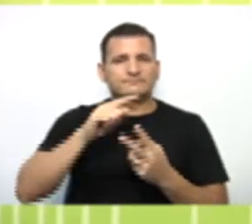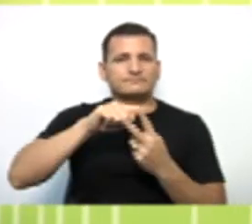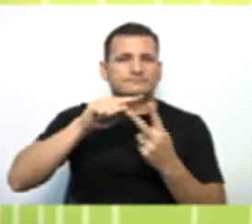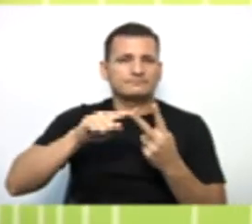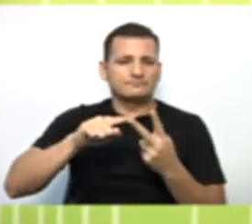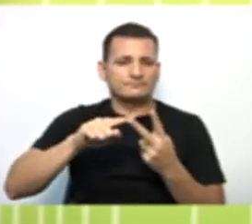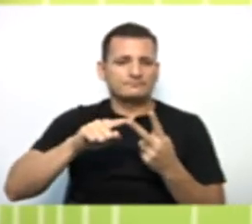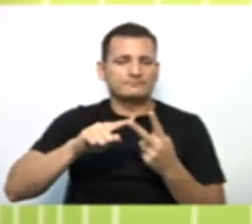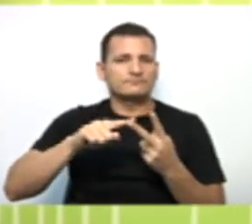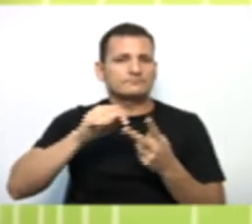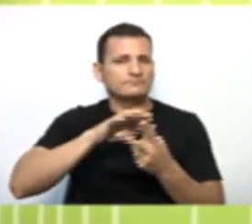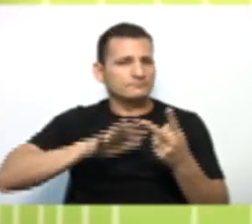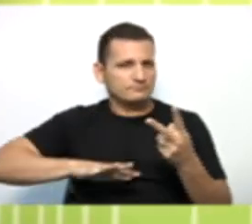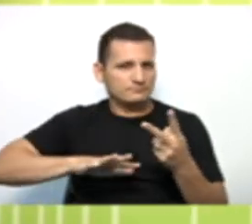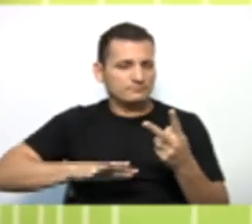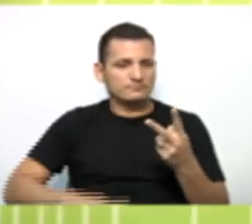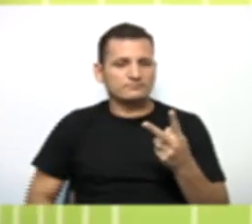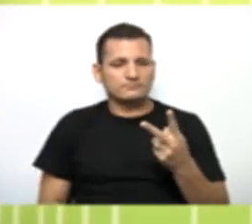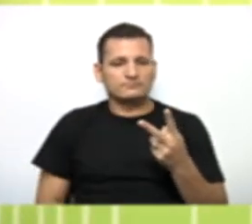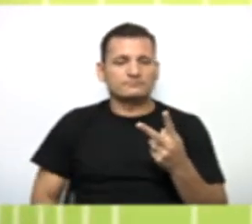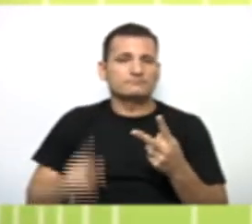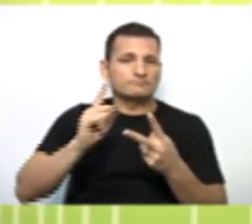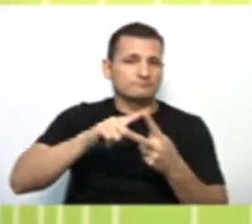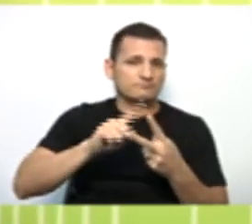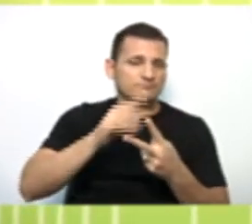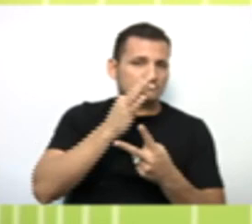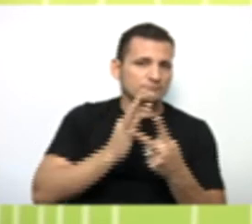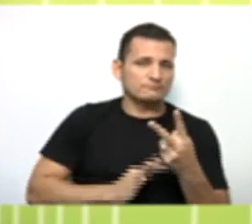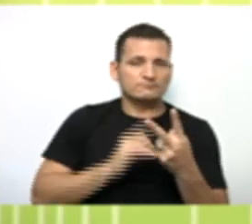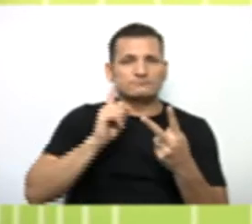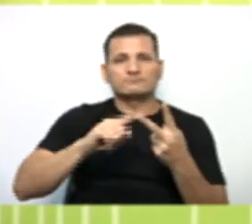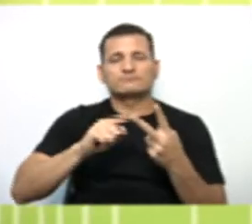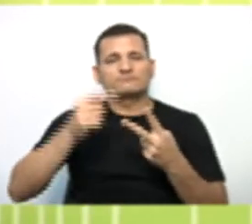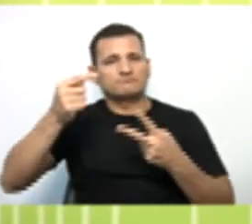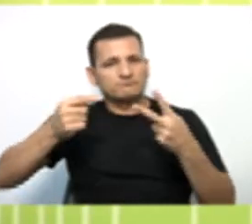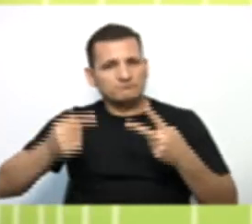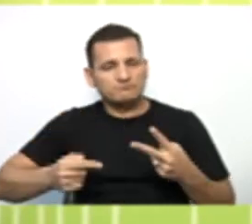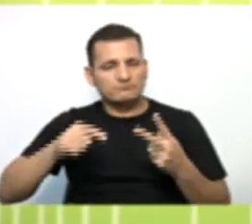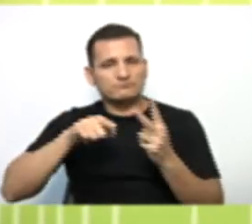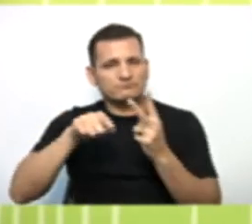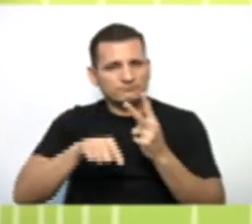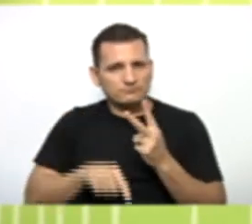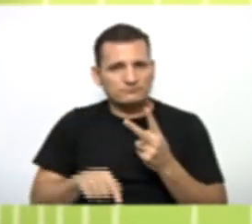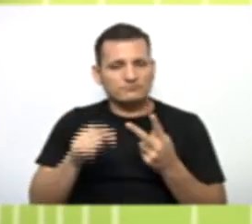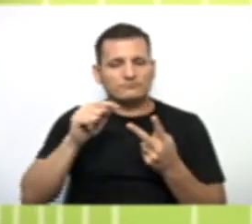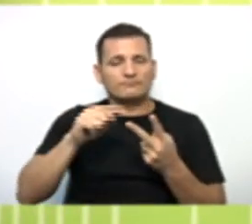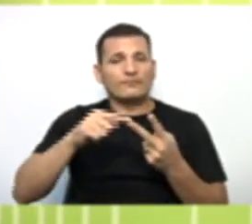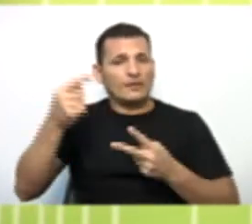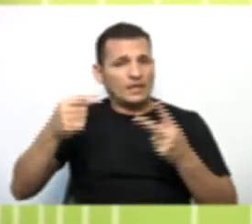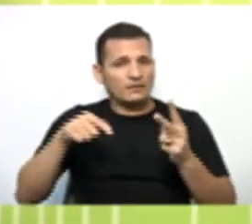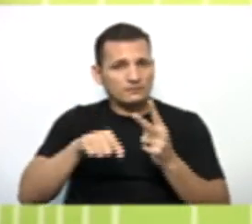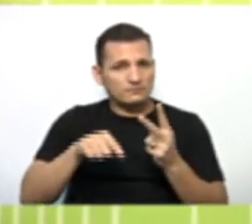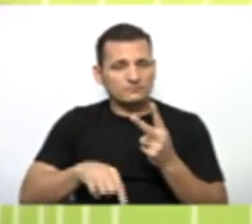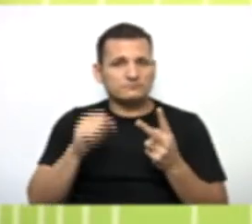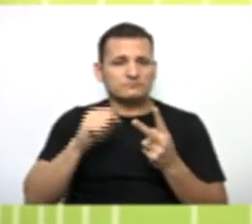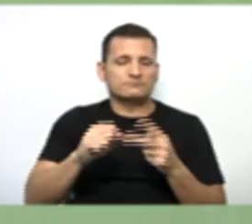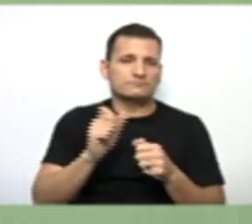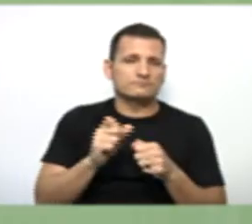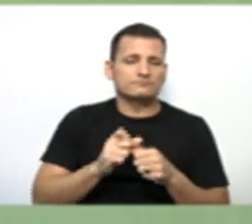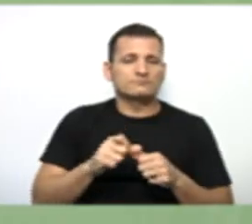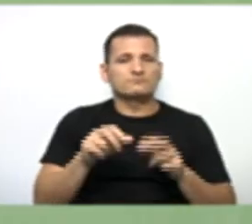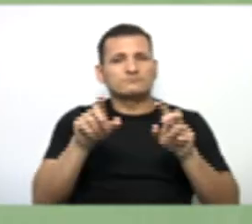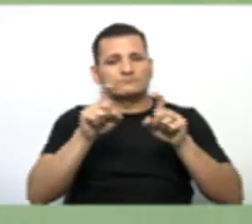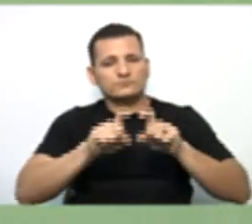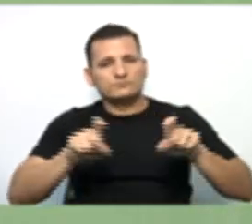Duas tarefinhas aí. Tá? Um é um texto e o outro é o questionário. Você pode fazer esse questionário ou no